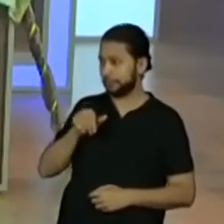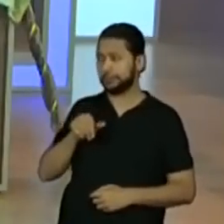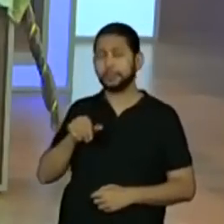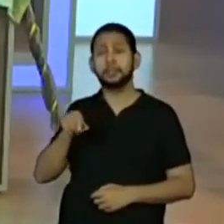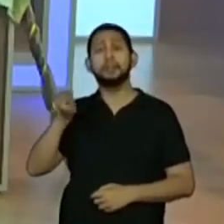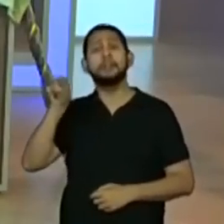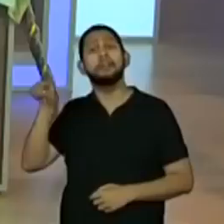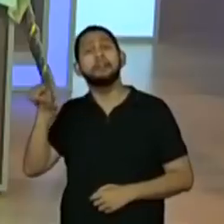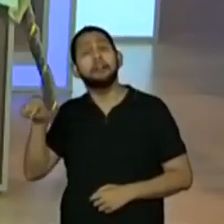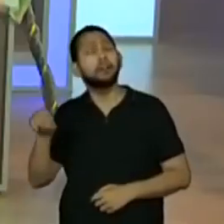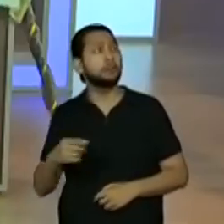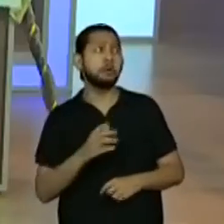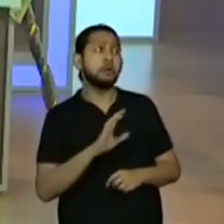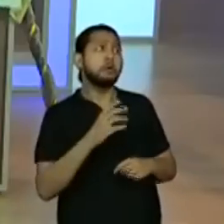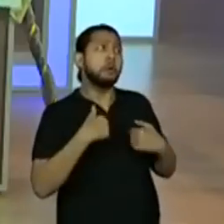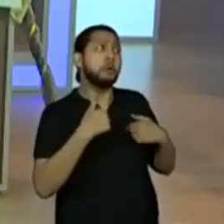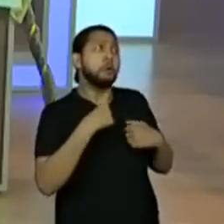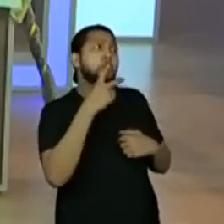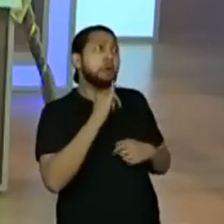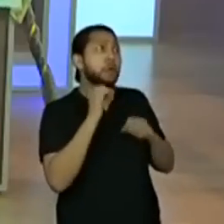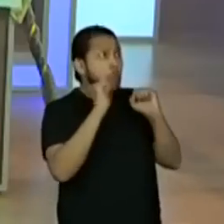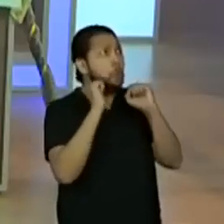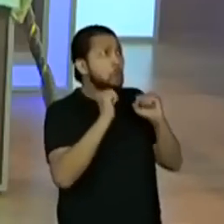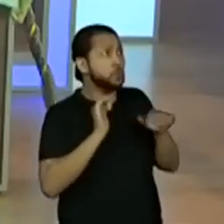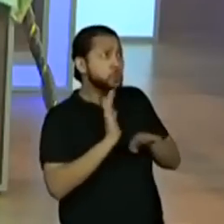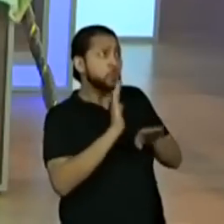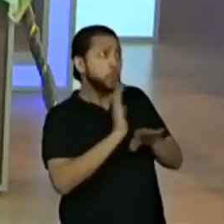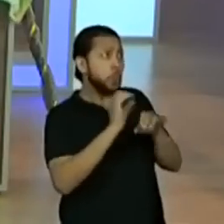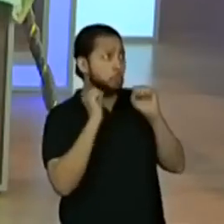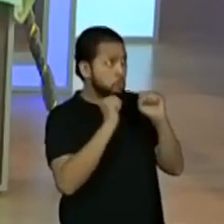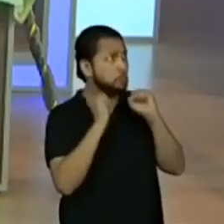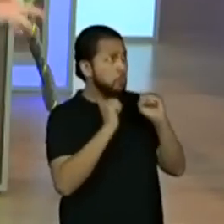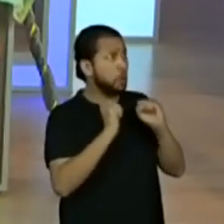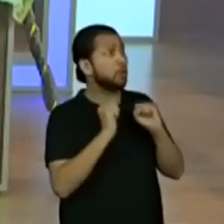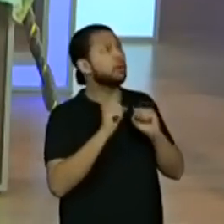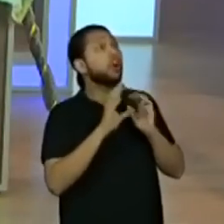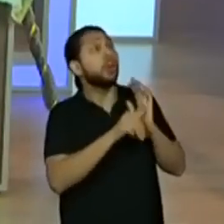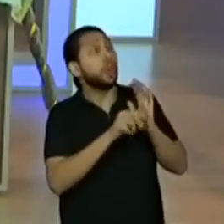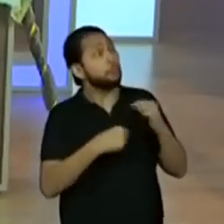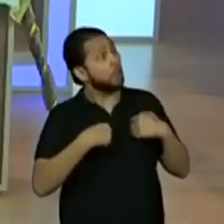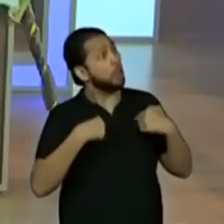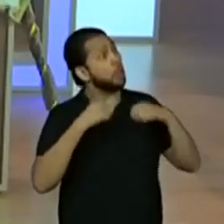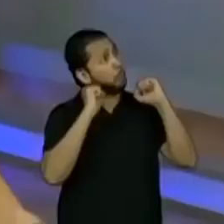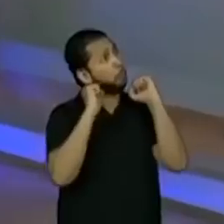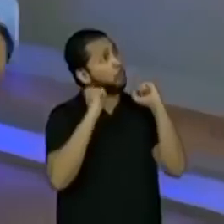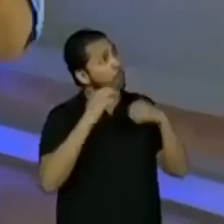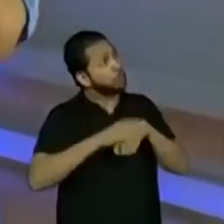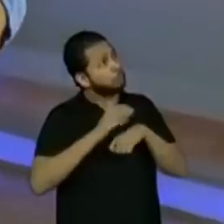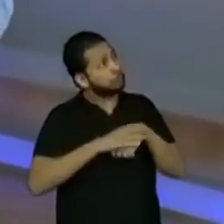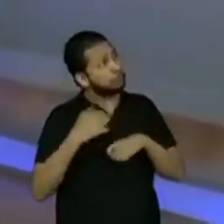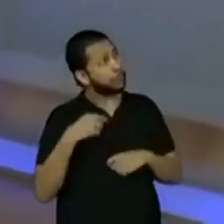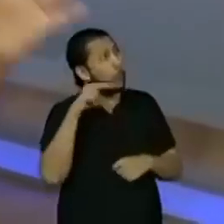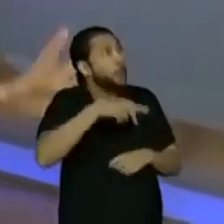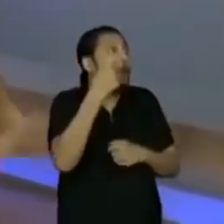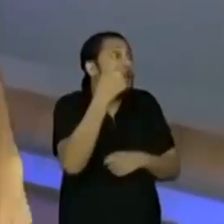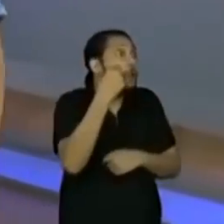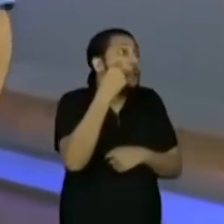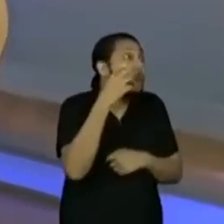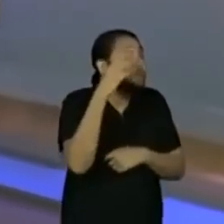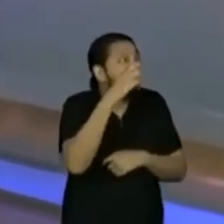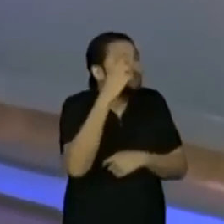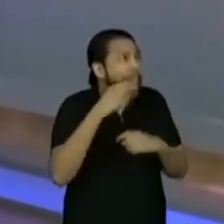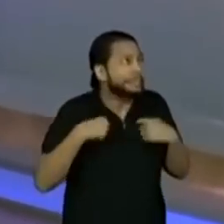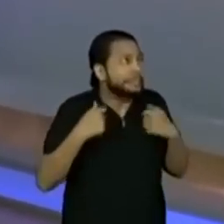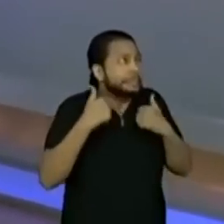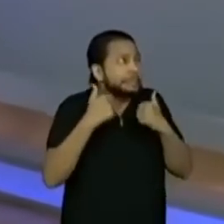pai, deixa eu ficar lá observando para ver quem está roubando as maçãs. Deixa, pai, eu quero ficar lá.